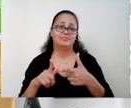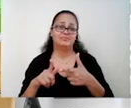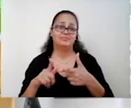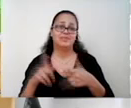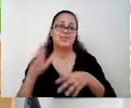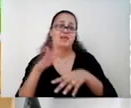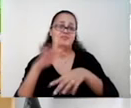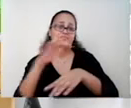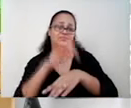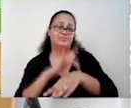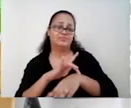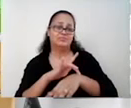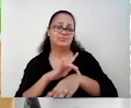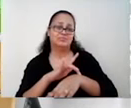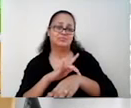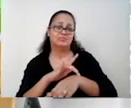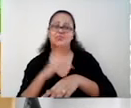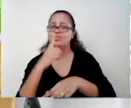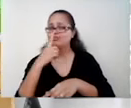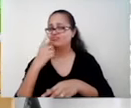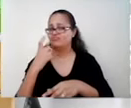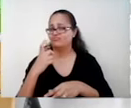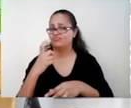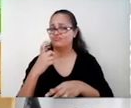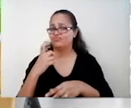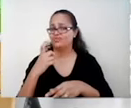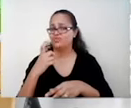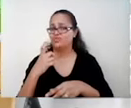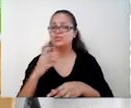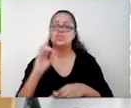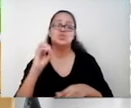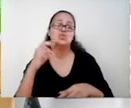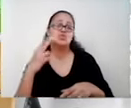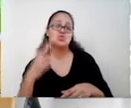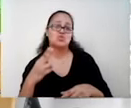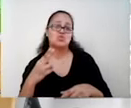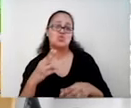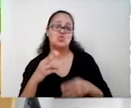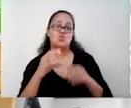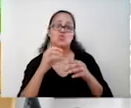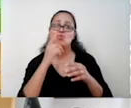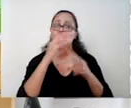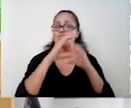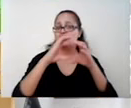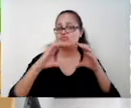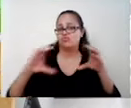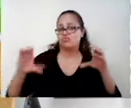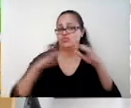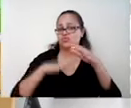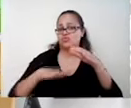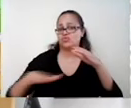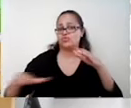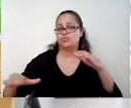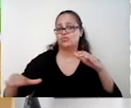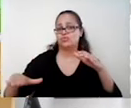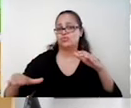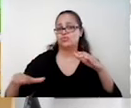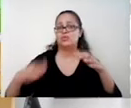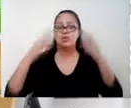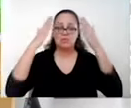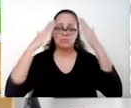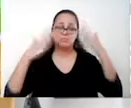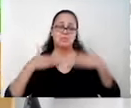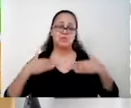em lixo, em esgoto. Bactérias, vírus podem subir no corpo delas e ela pode trazer até a